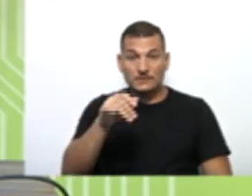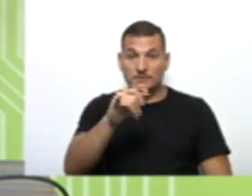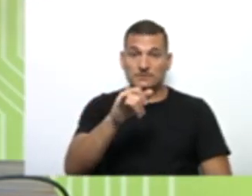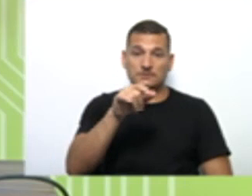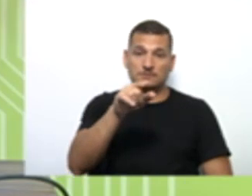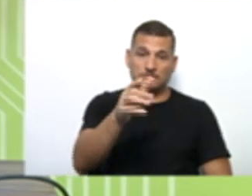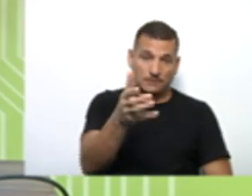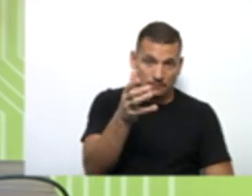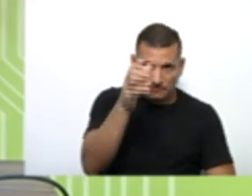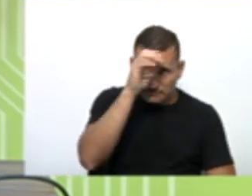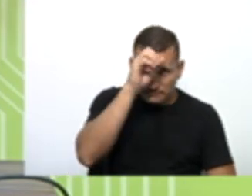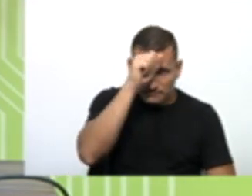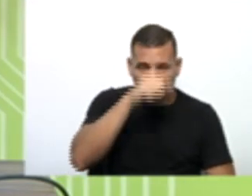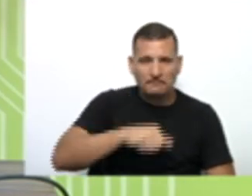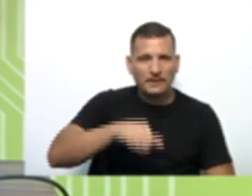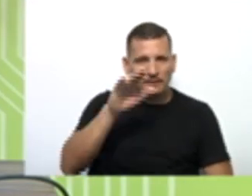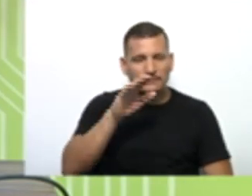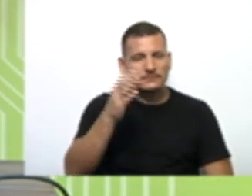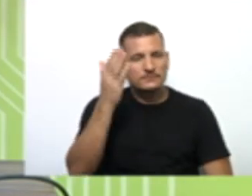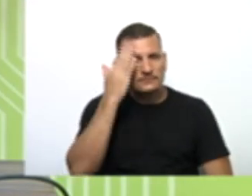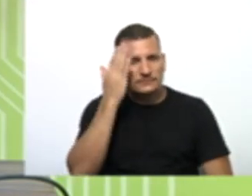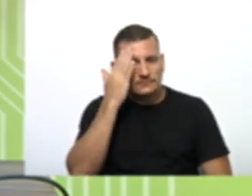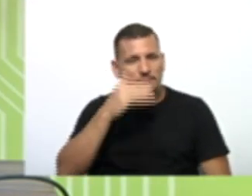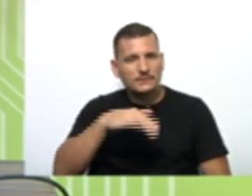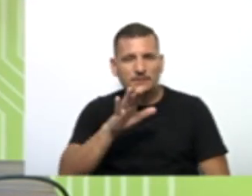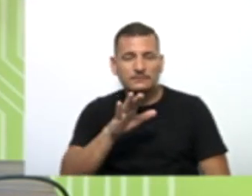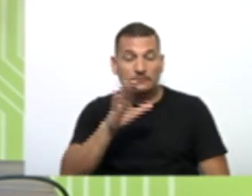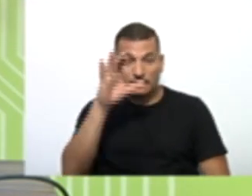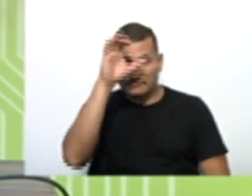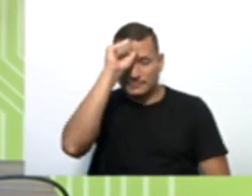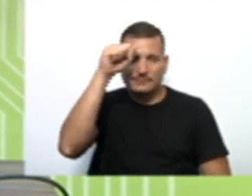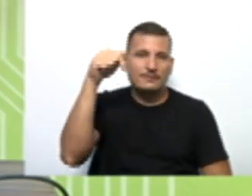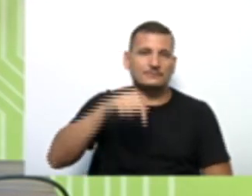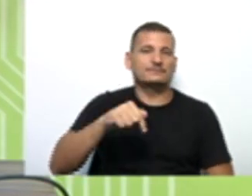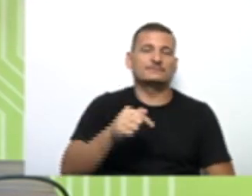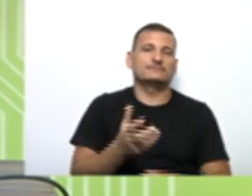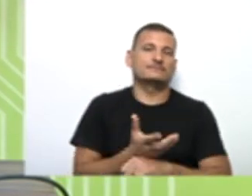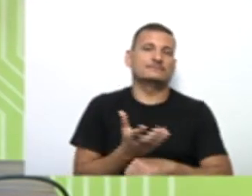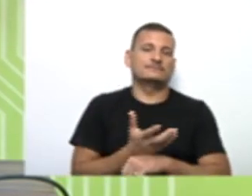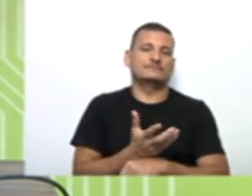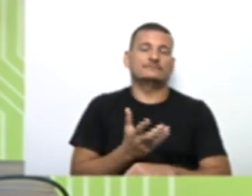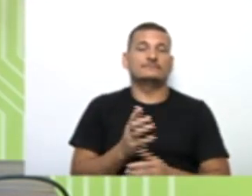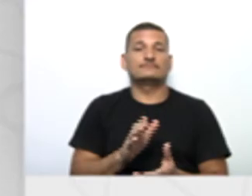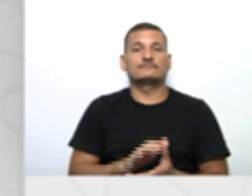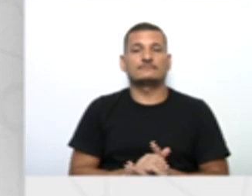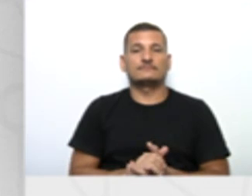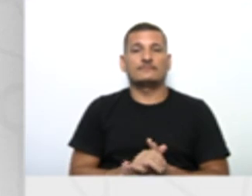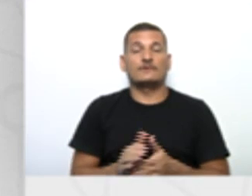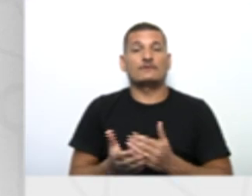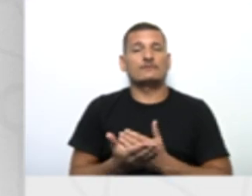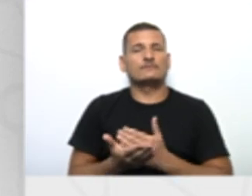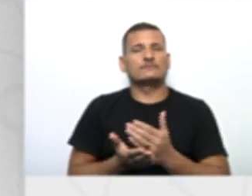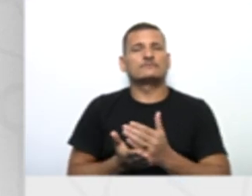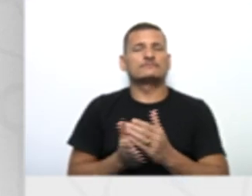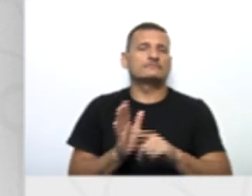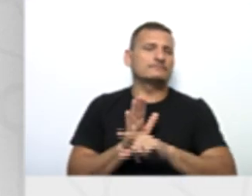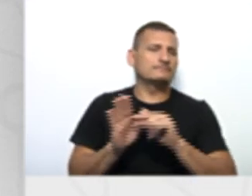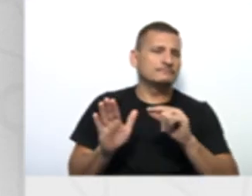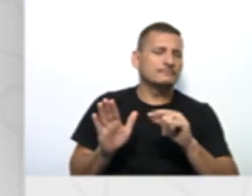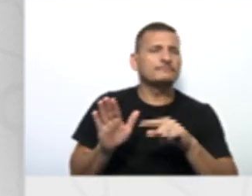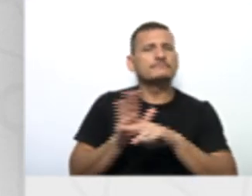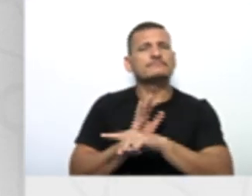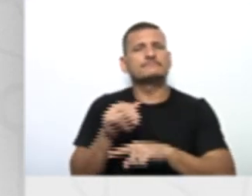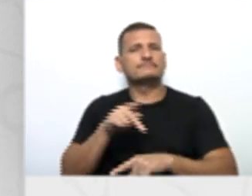aprende aqui na nossa disciplina. Então, vamos começar com a nossa ementa. Professor Cássio, qual é a nossa